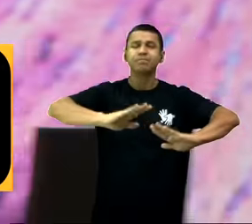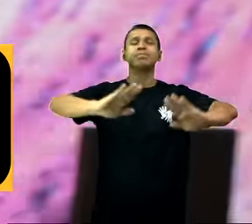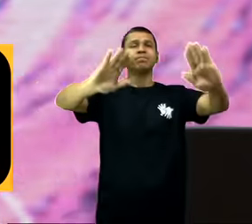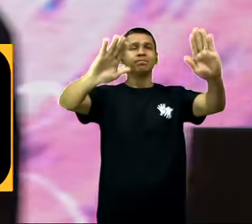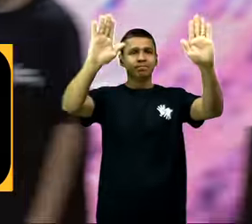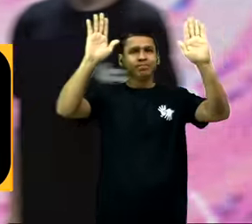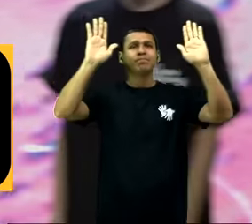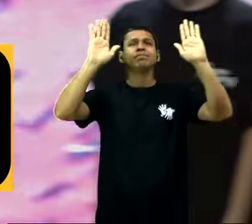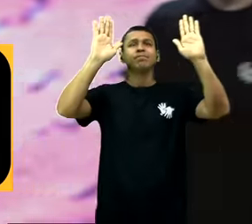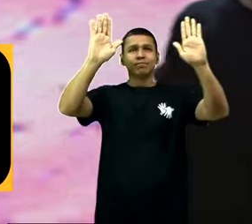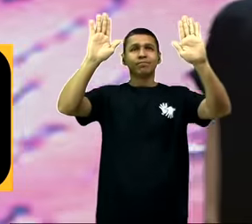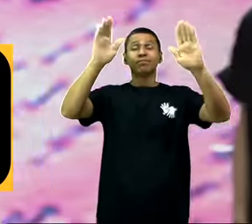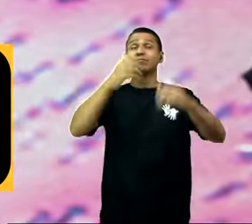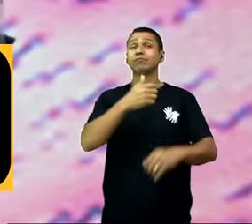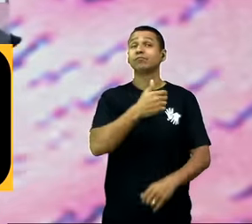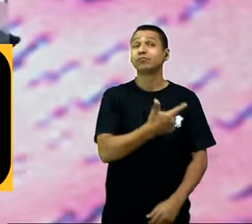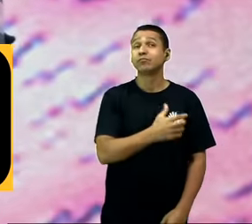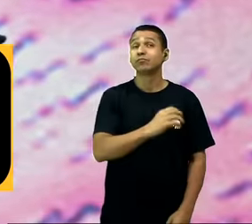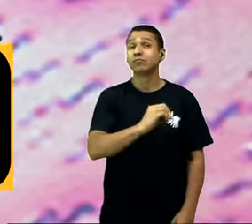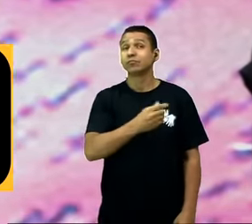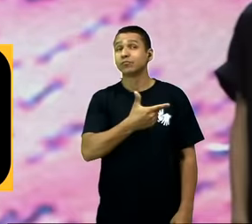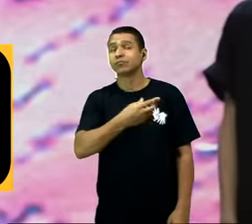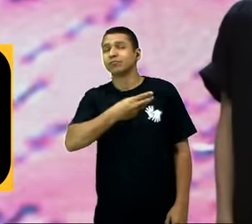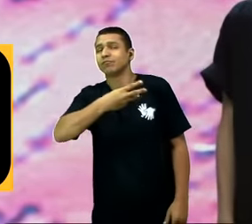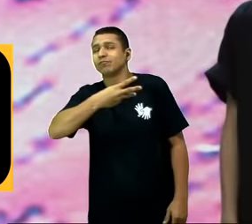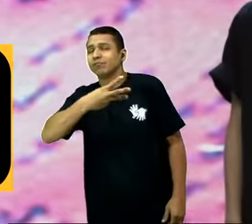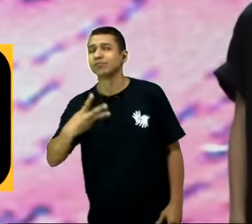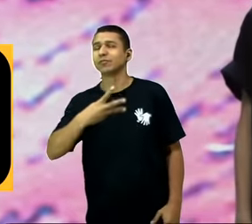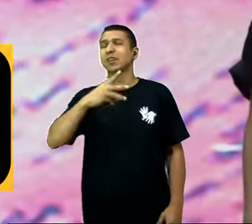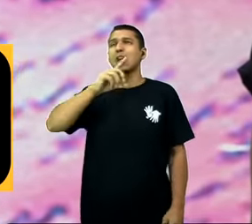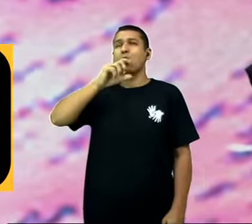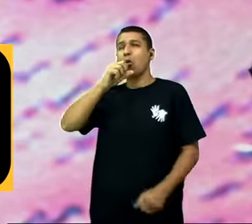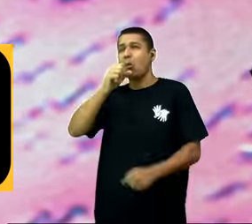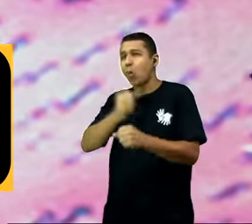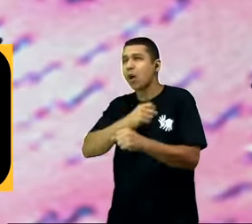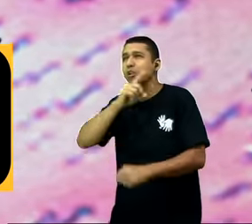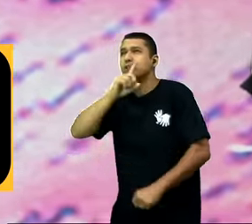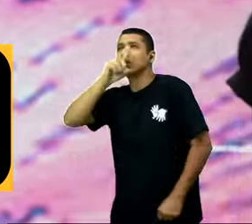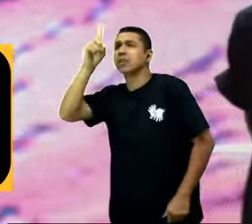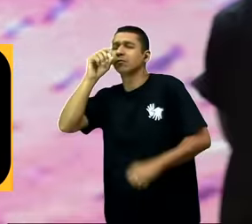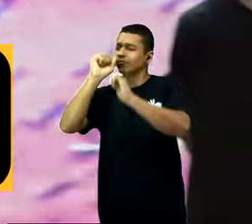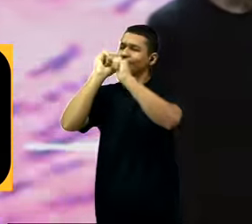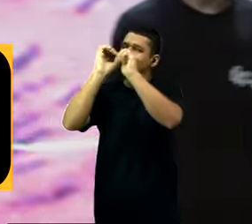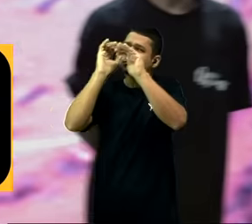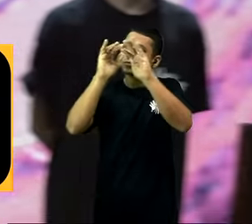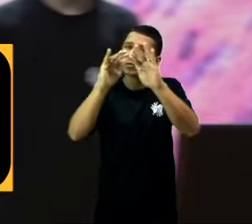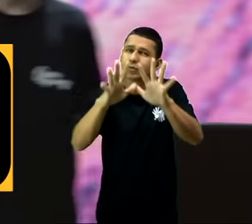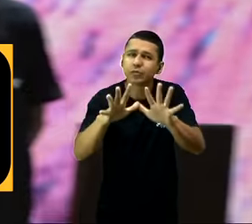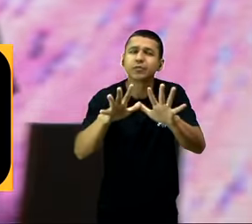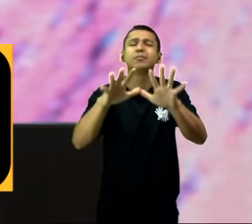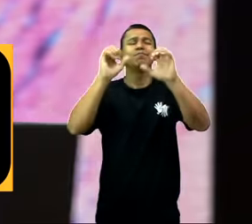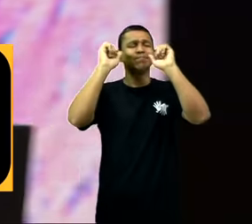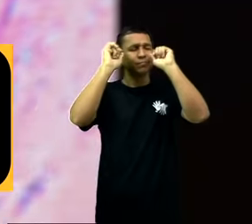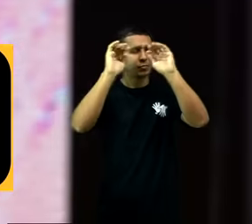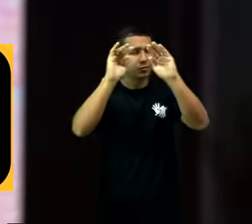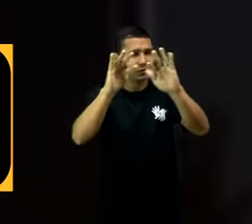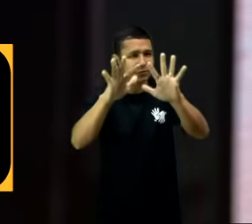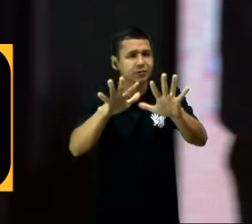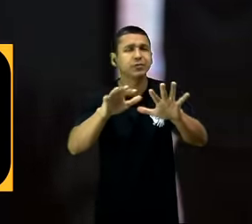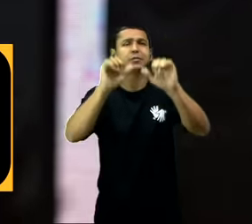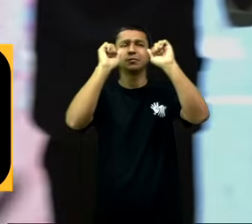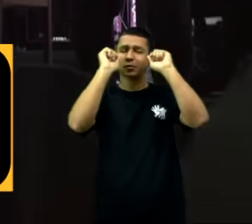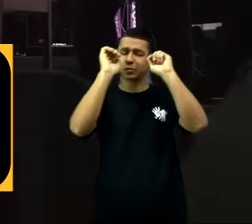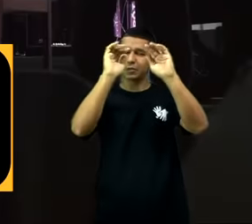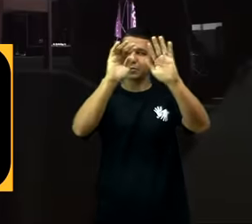declarar. 2023 é o ano de Deus prover. Deus prover, Deus prover. Deus vai prover, Deus vai prover, Deus